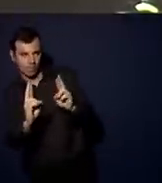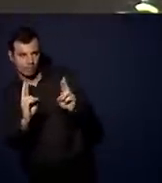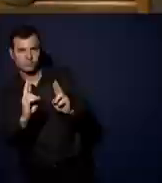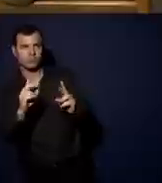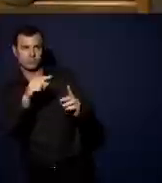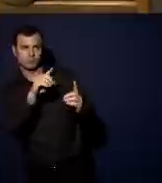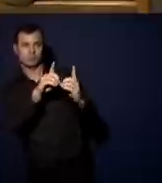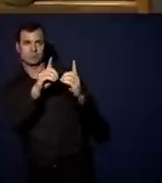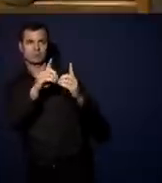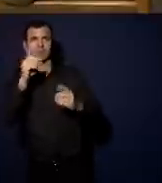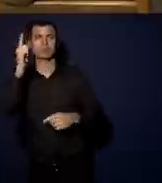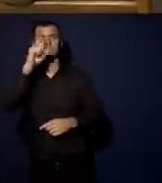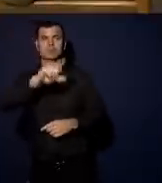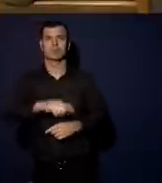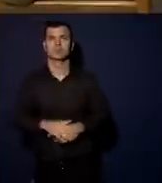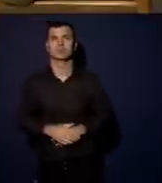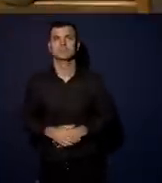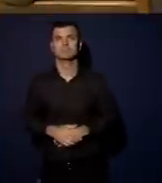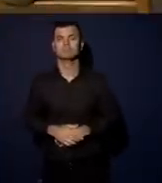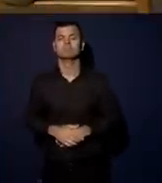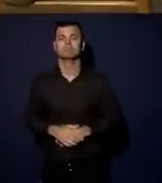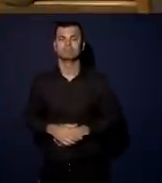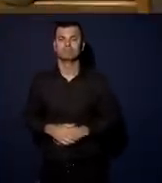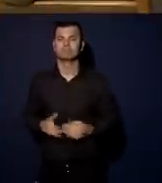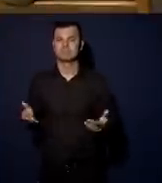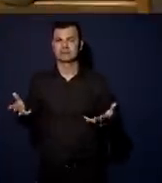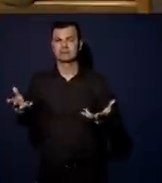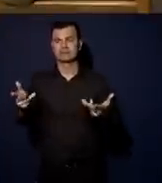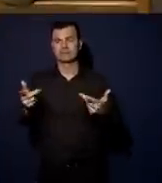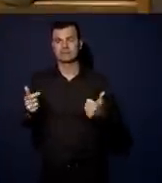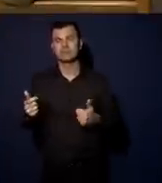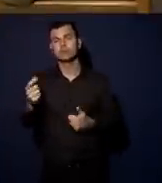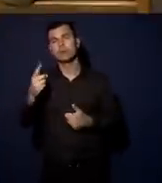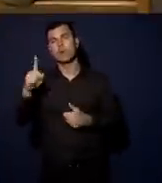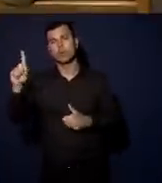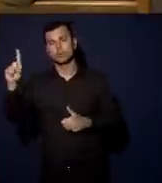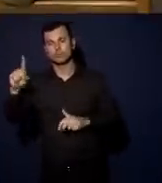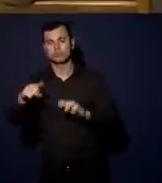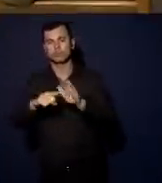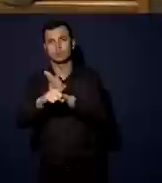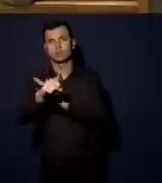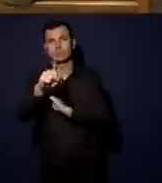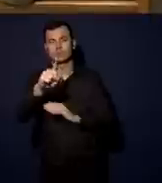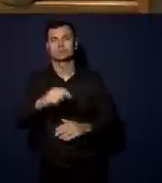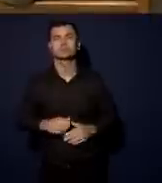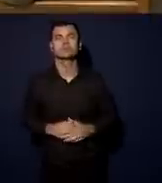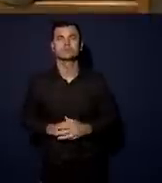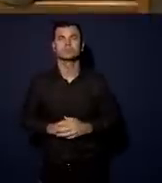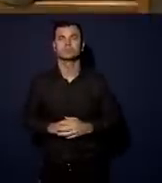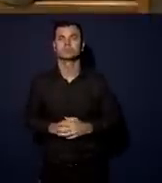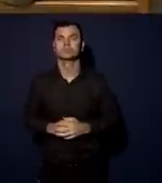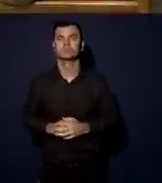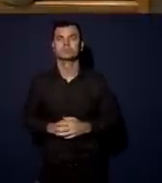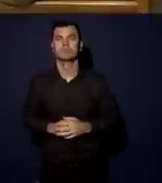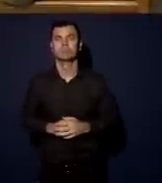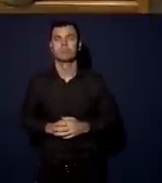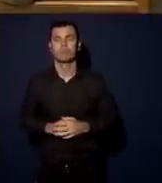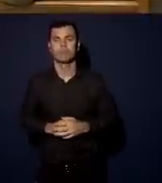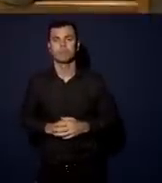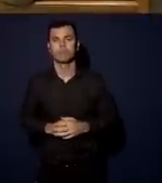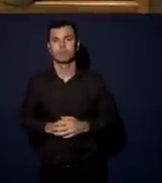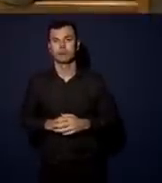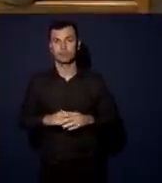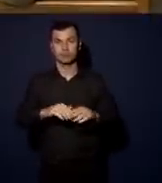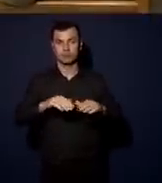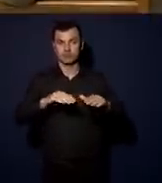atender é um excelente acho que talvez uma última para a gente encerrar aqui pessoal dentro desse movimento